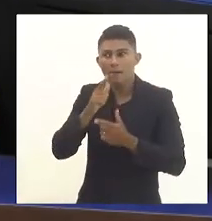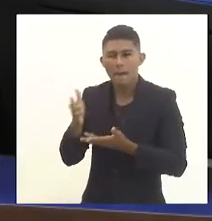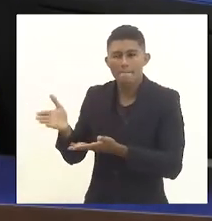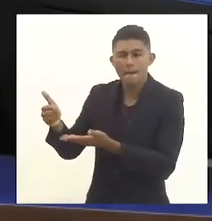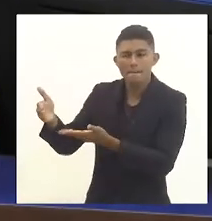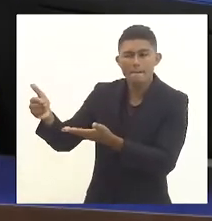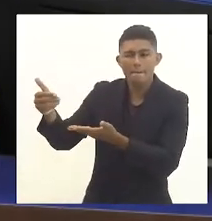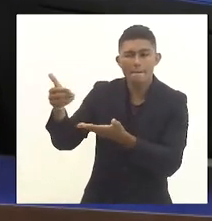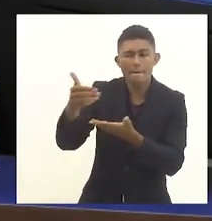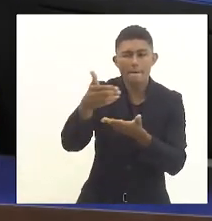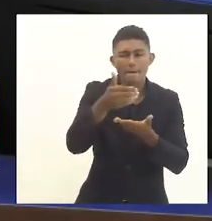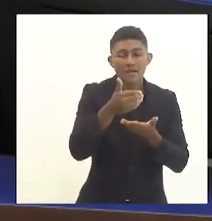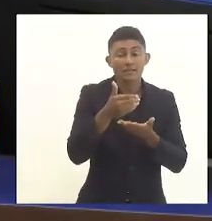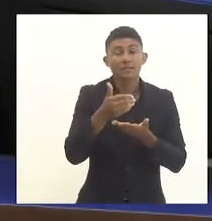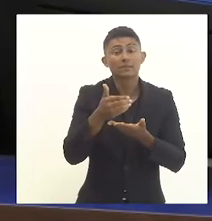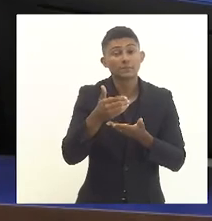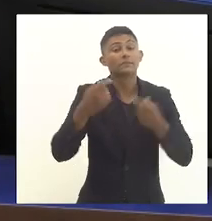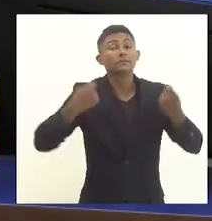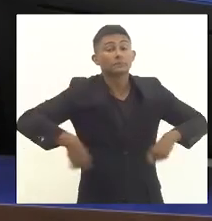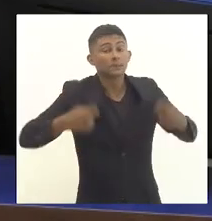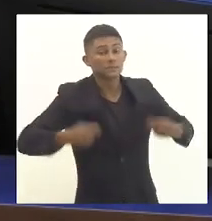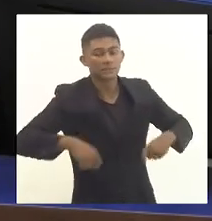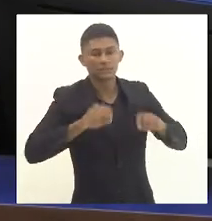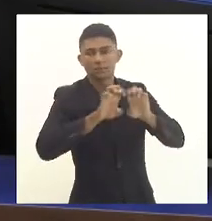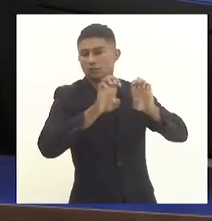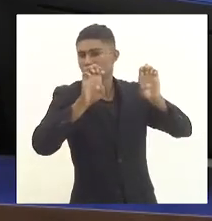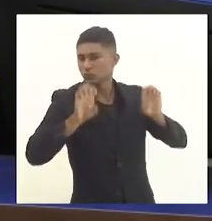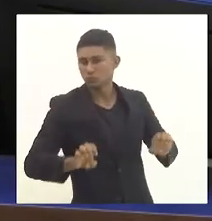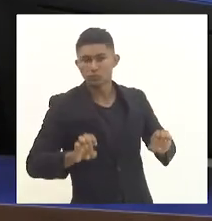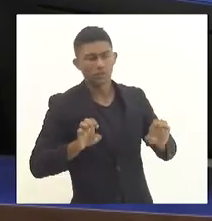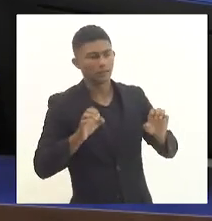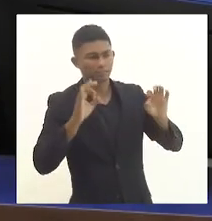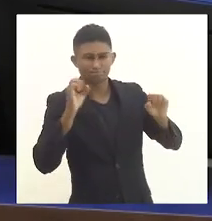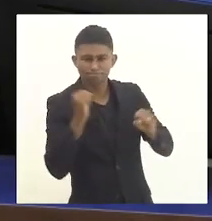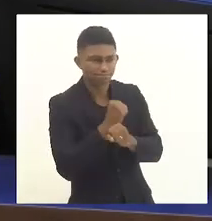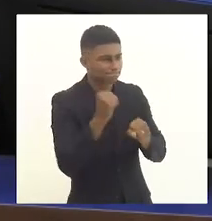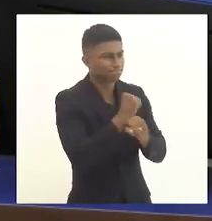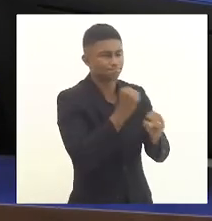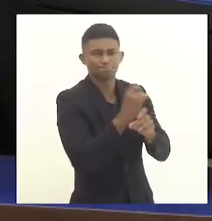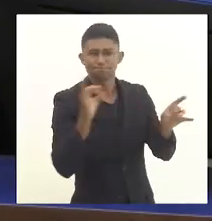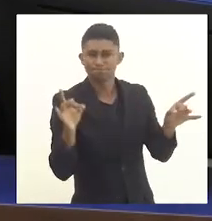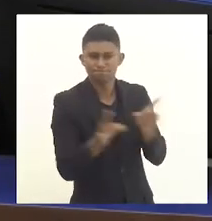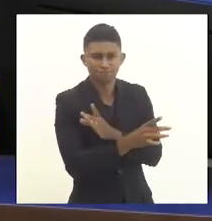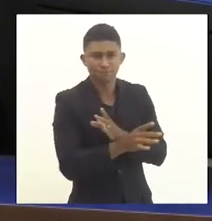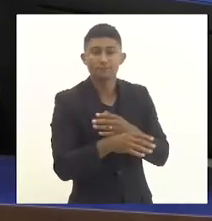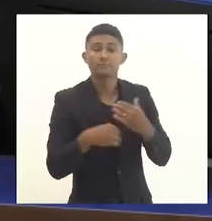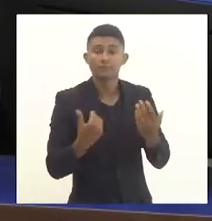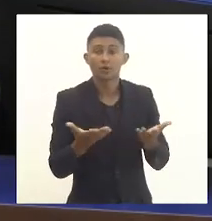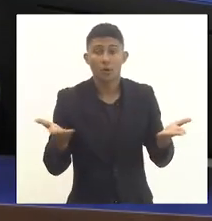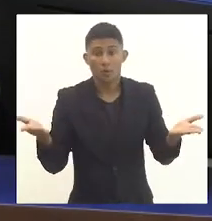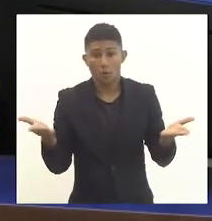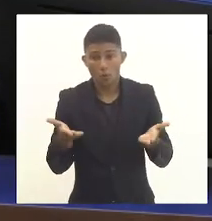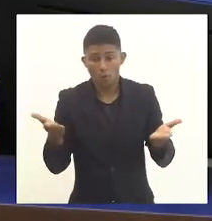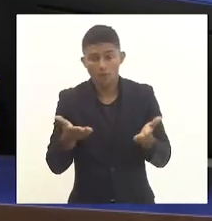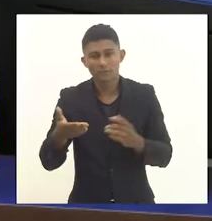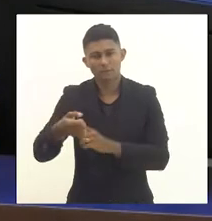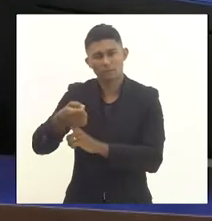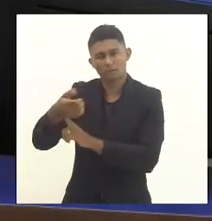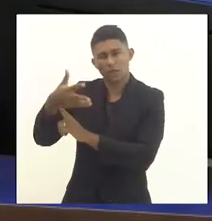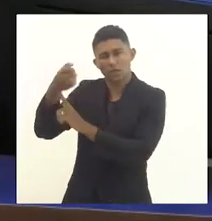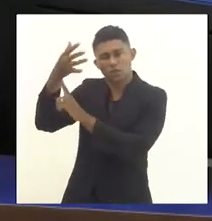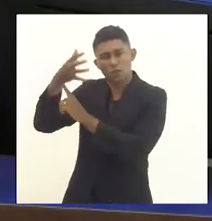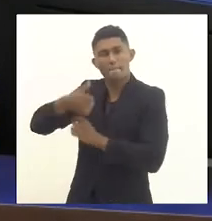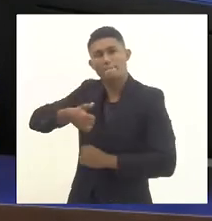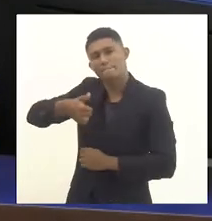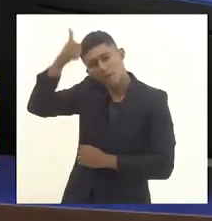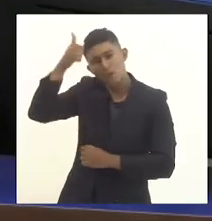essa infraestrutura. E para ter essa infraestrutura, a gente precisa do que há de melhor, e hoje a tecnologia melhor para isso é